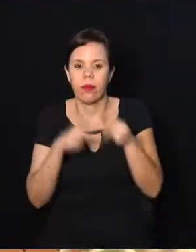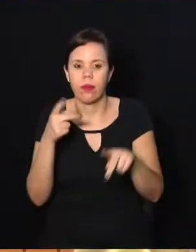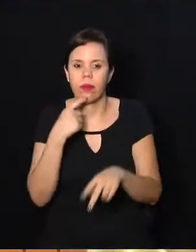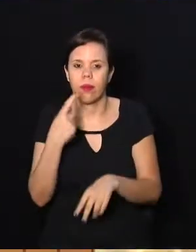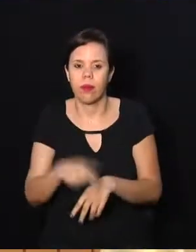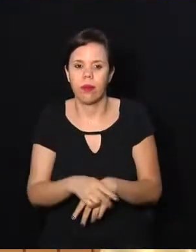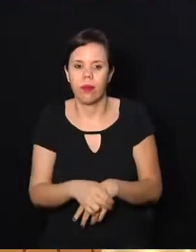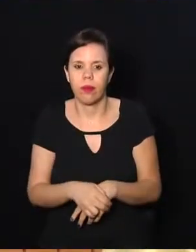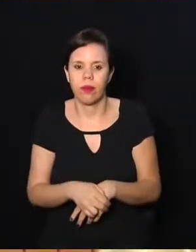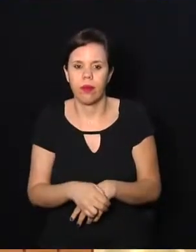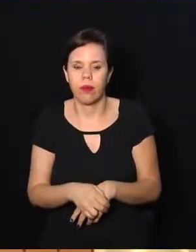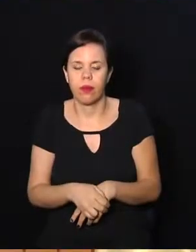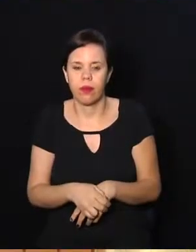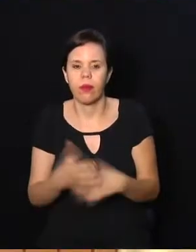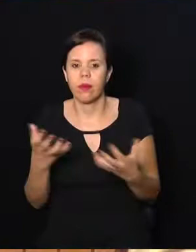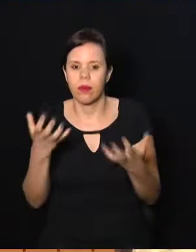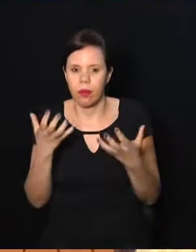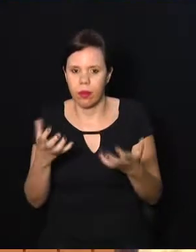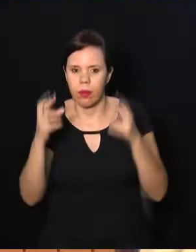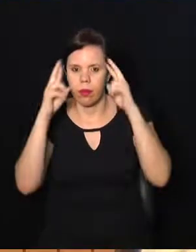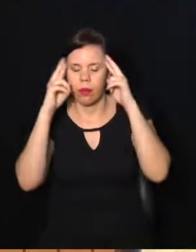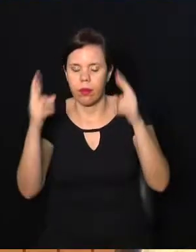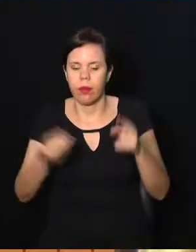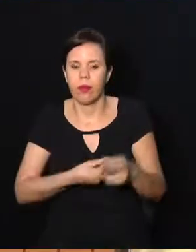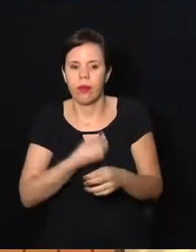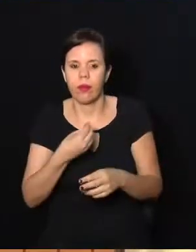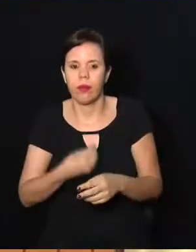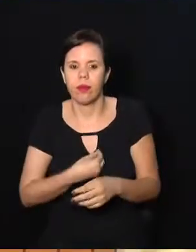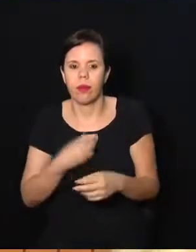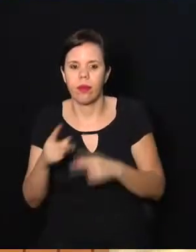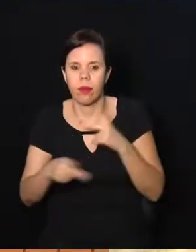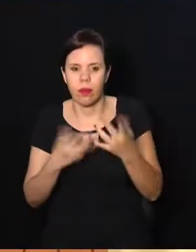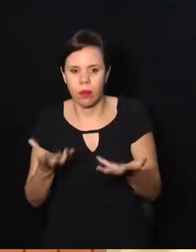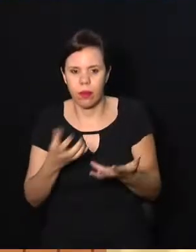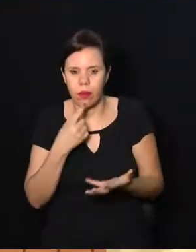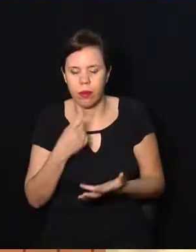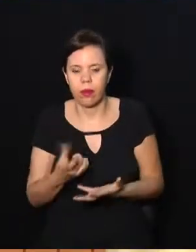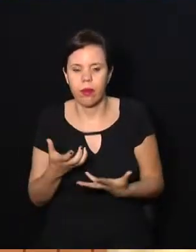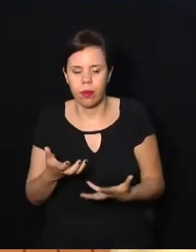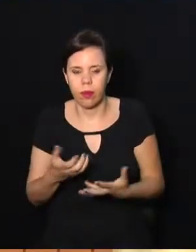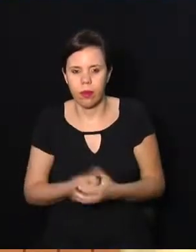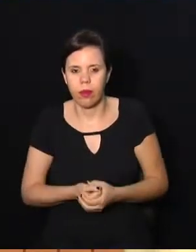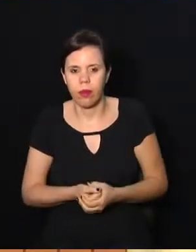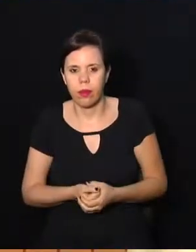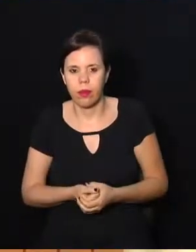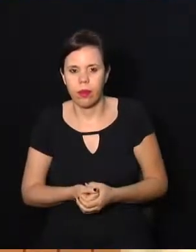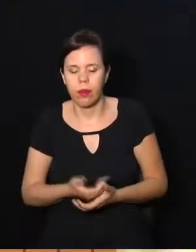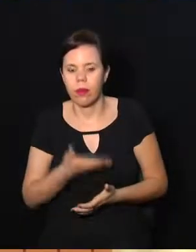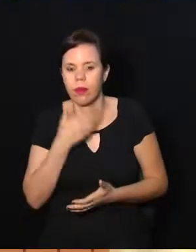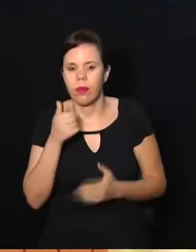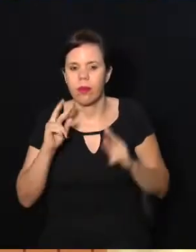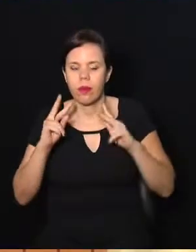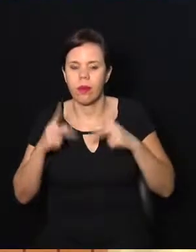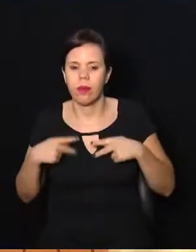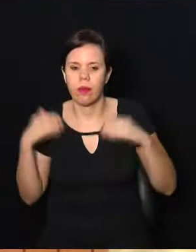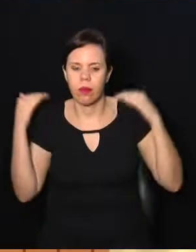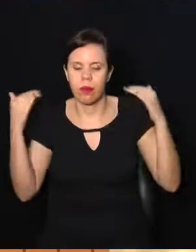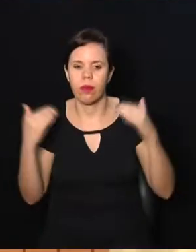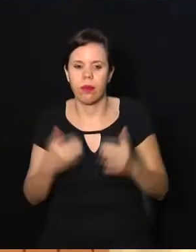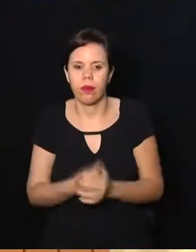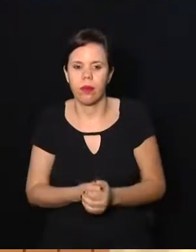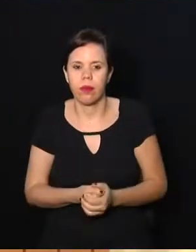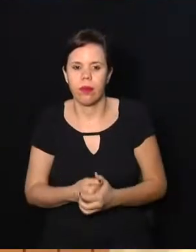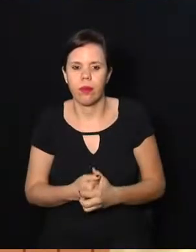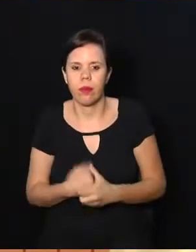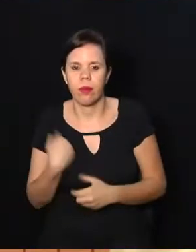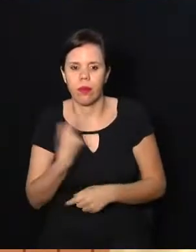E a população de Campinas quer o respeito à vida. A população de Campinas quer uma Campinas mais humana. Então, nós estamos